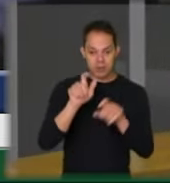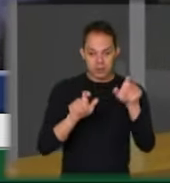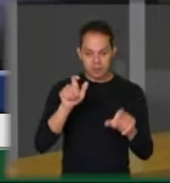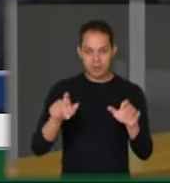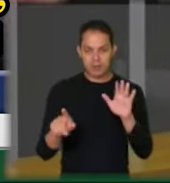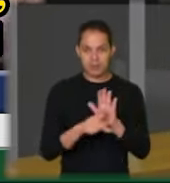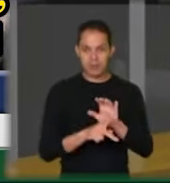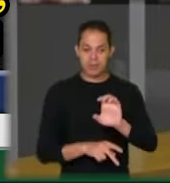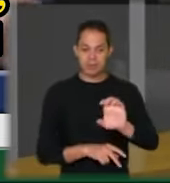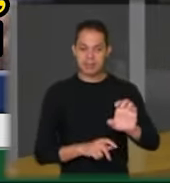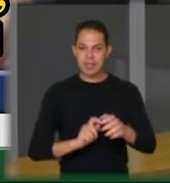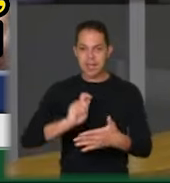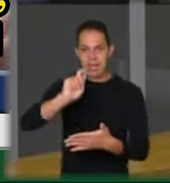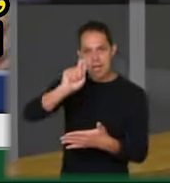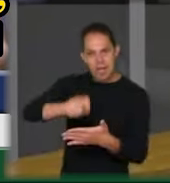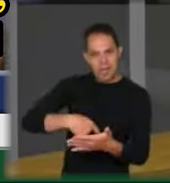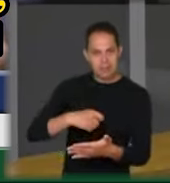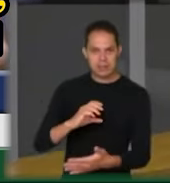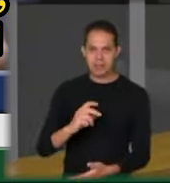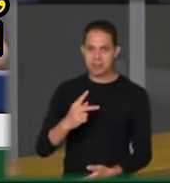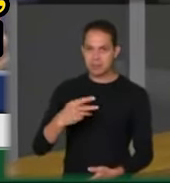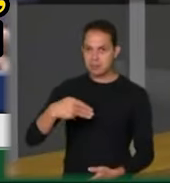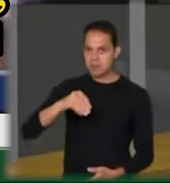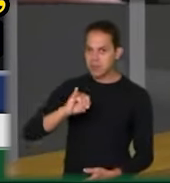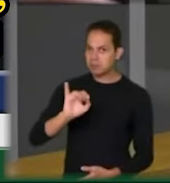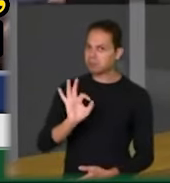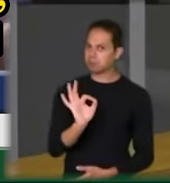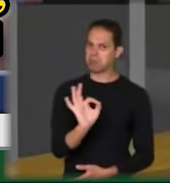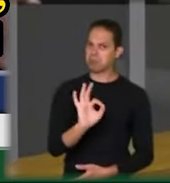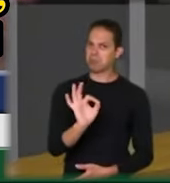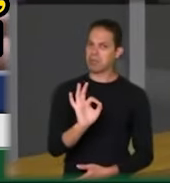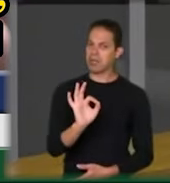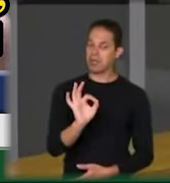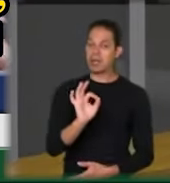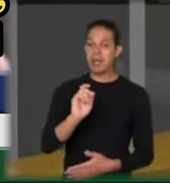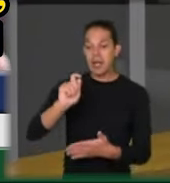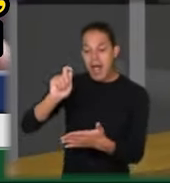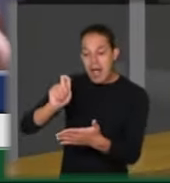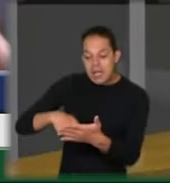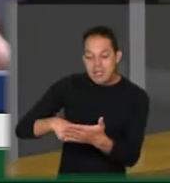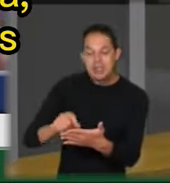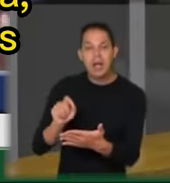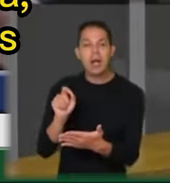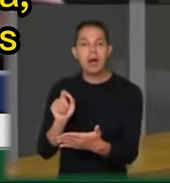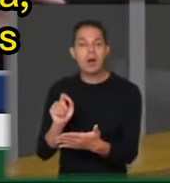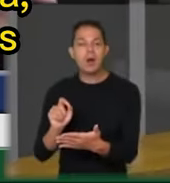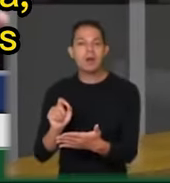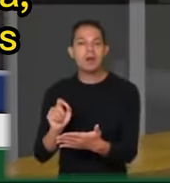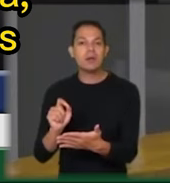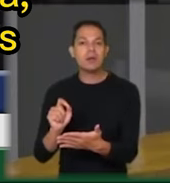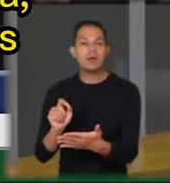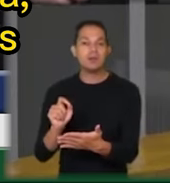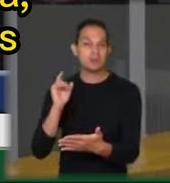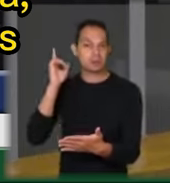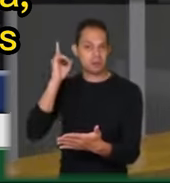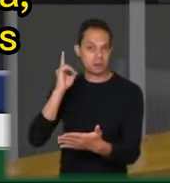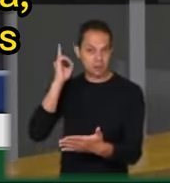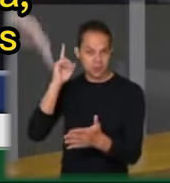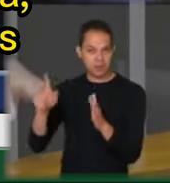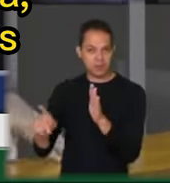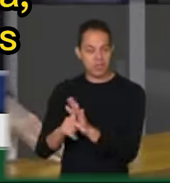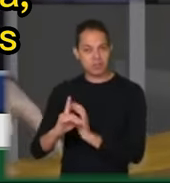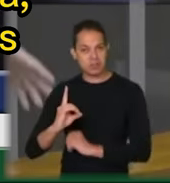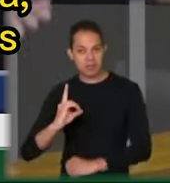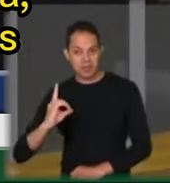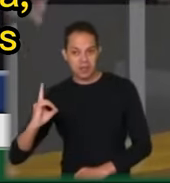esquerda, não assinaram essa CPMI. Quem assinou essa CPMI foram os deputados de